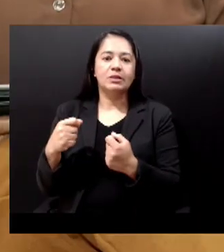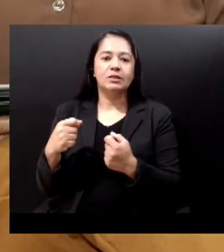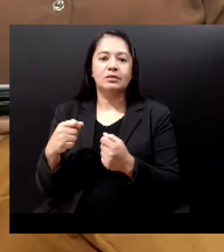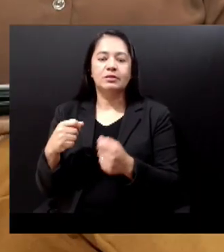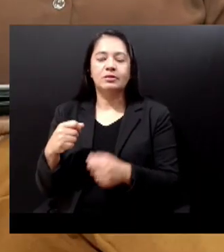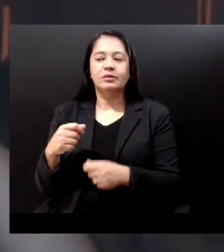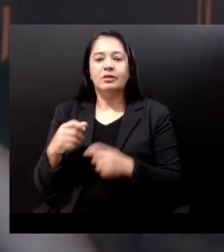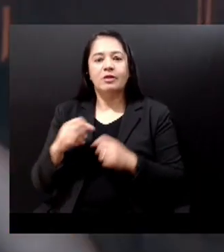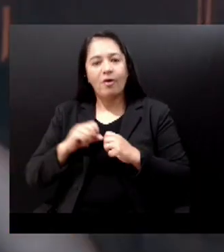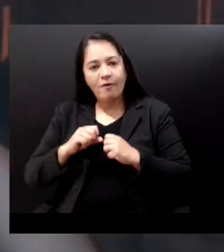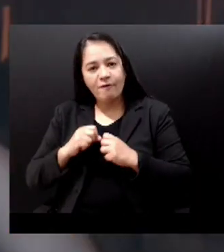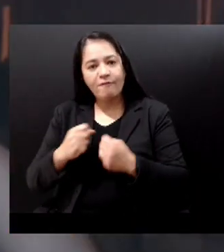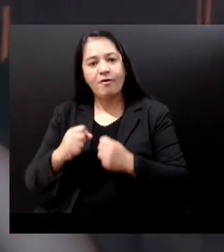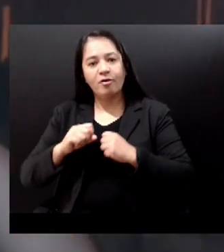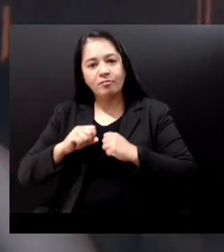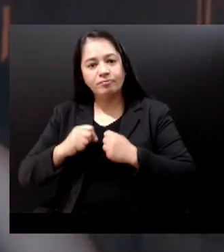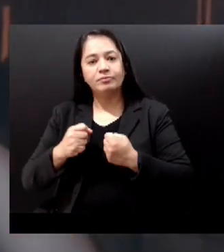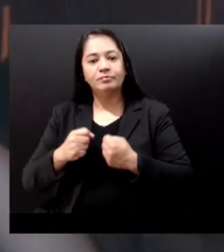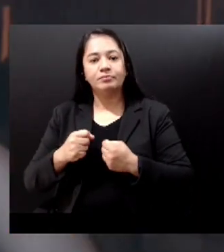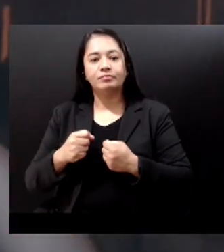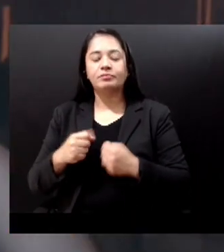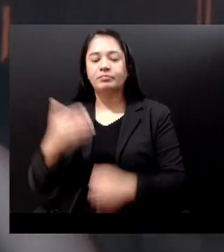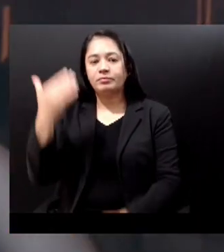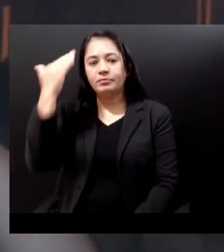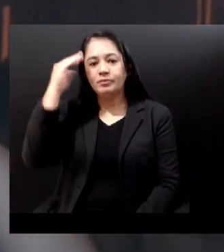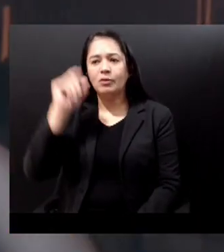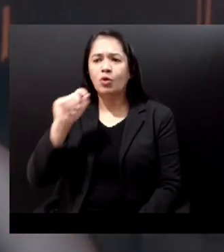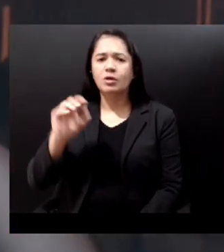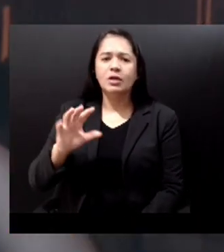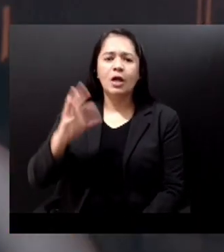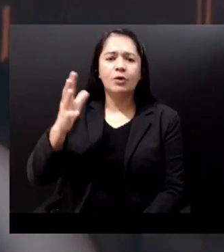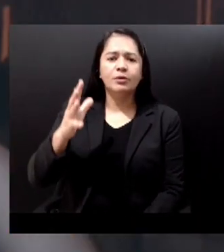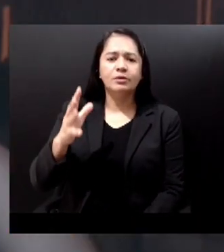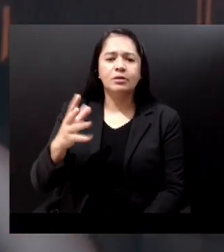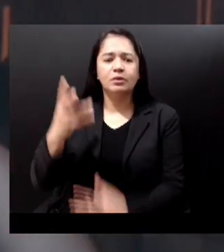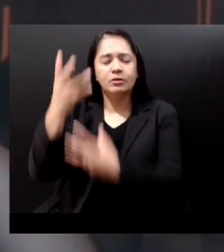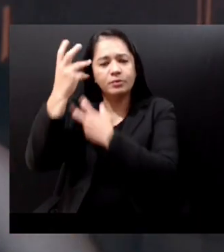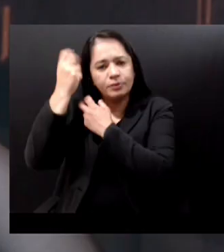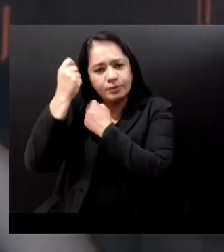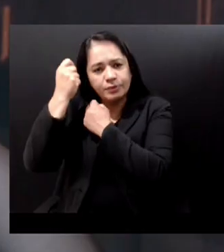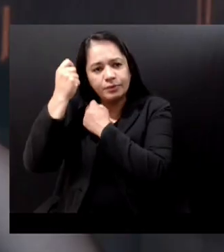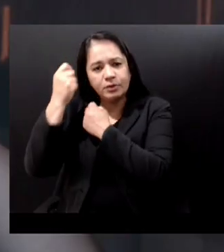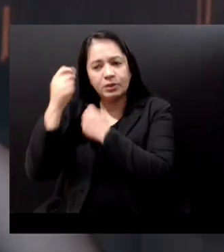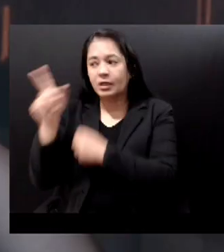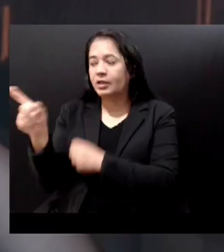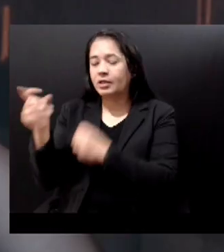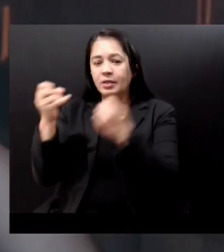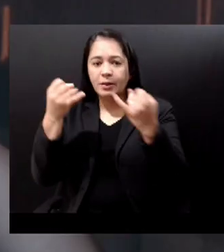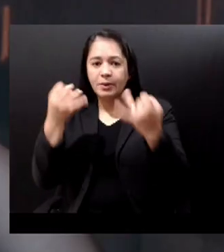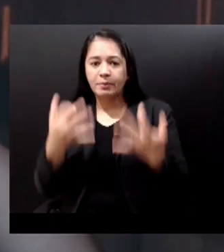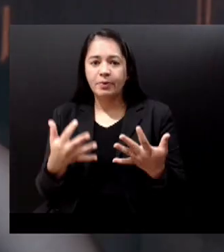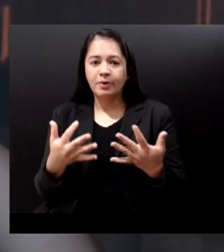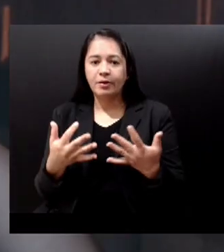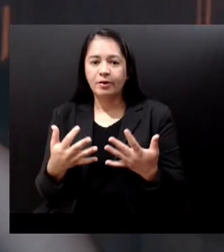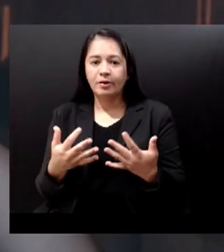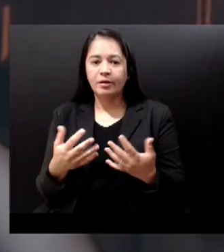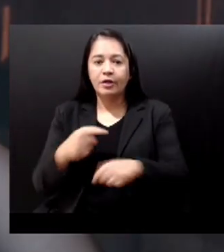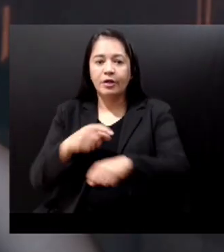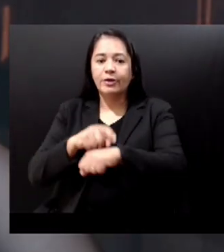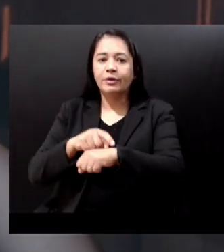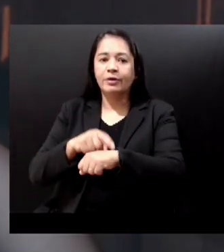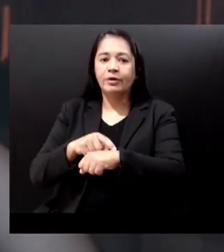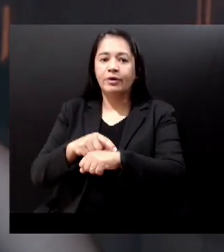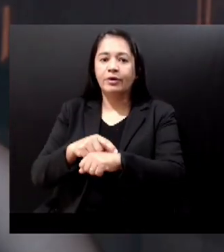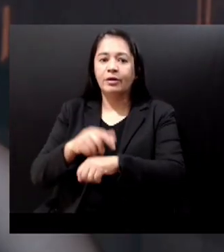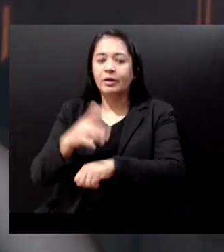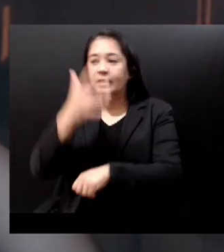ponto, para entender o que está acontecendo com esse sono. Uhum. Ele disse algo do tipo assim: "Que horas que essa pessoa está acordando? Sim. Que horas que ela está indo